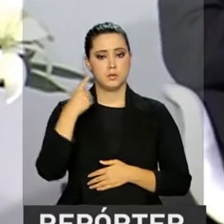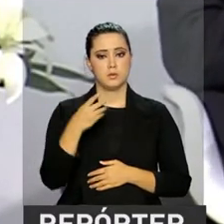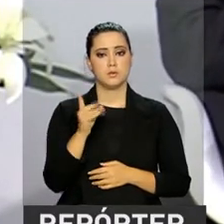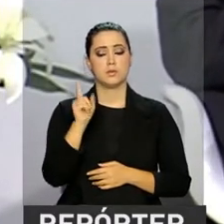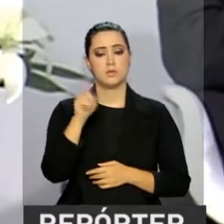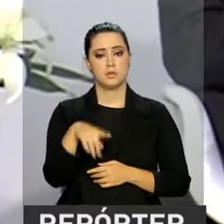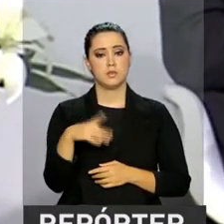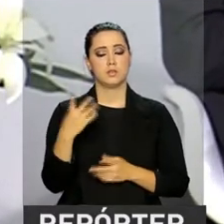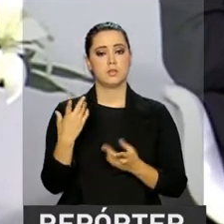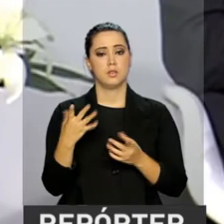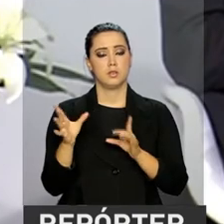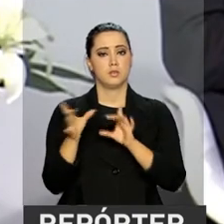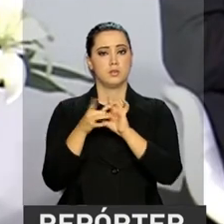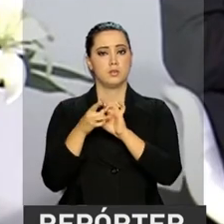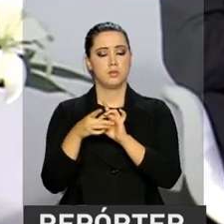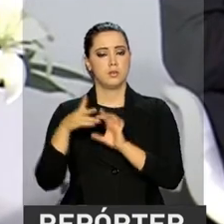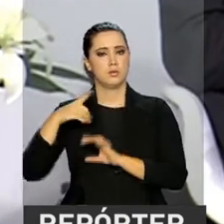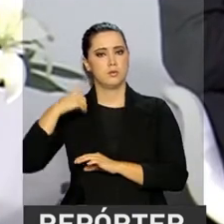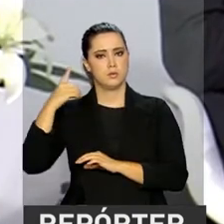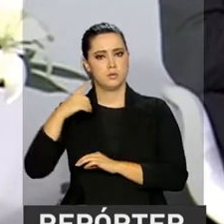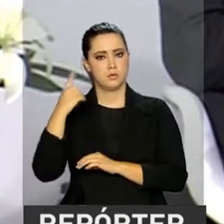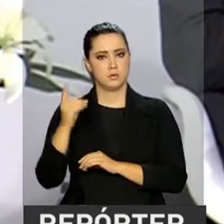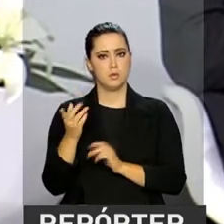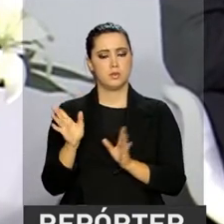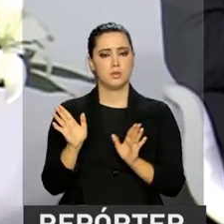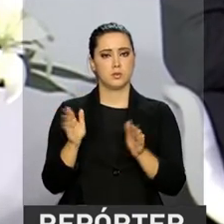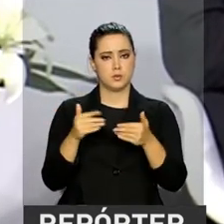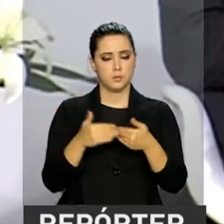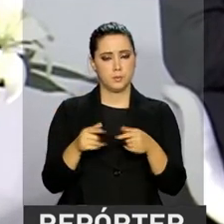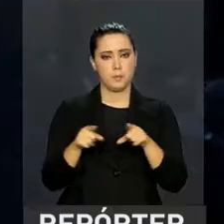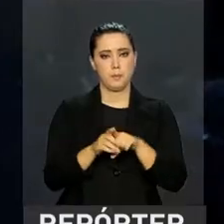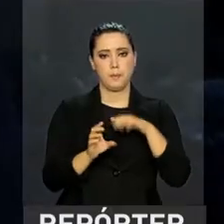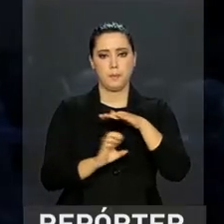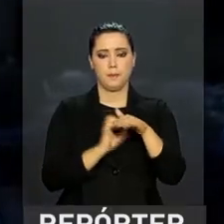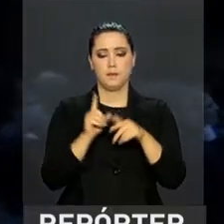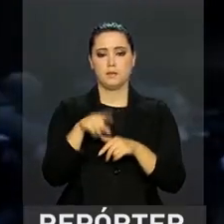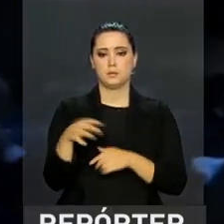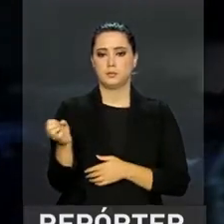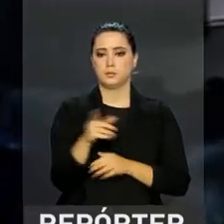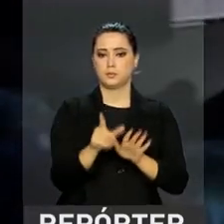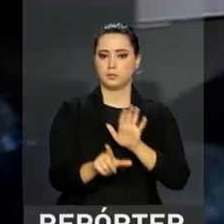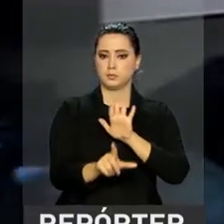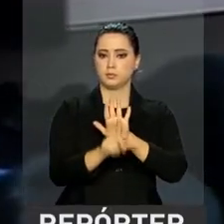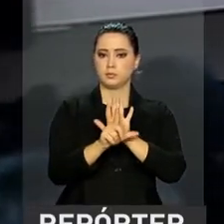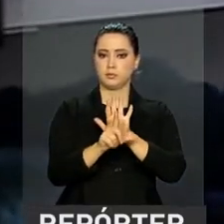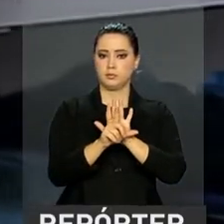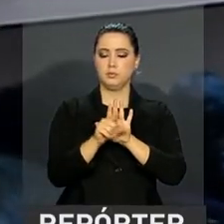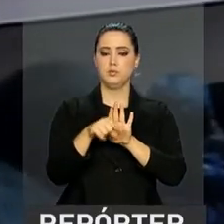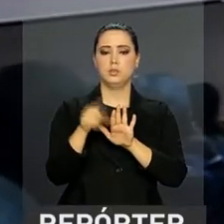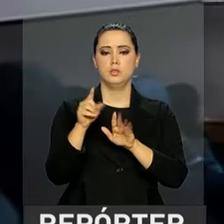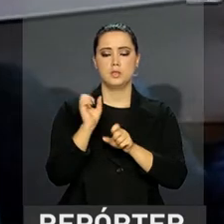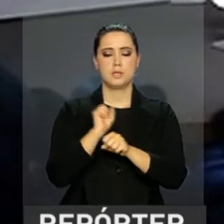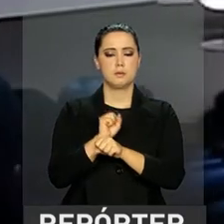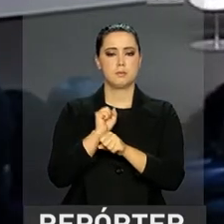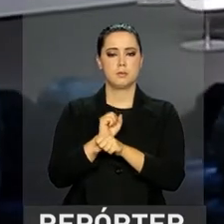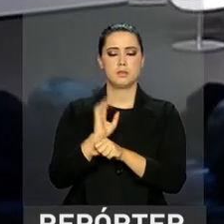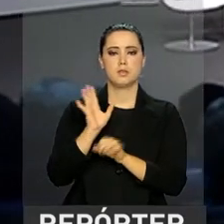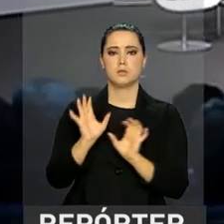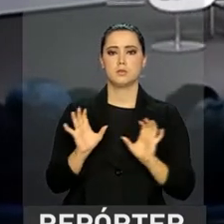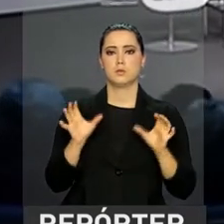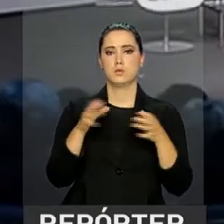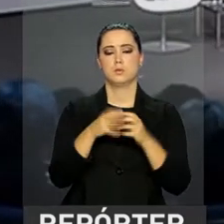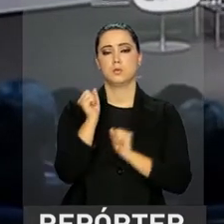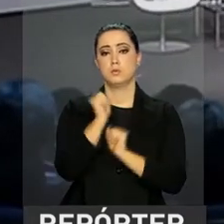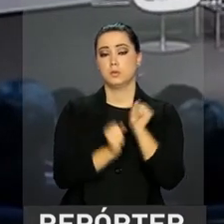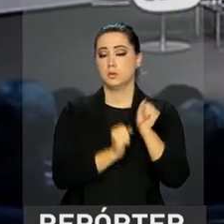de um grande escritório especializado em falências e recuperação judicial de empresas, essa modernização da lei vinha sendo aguardada pelo setor